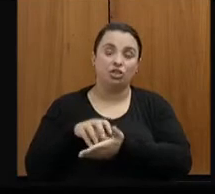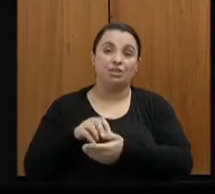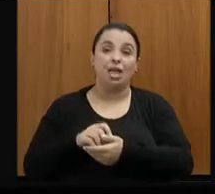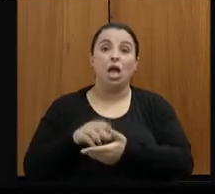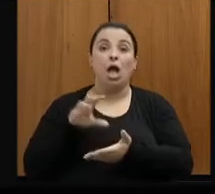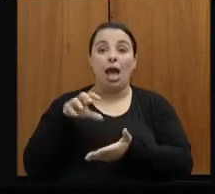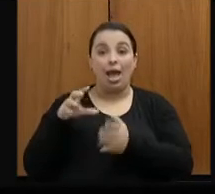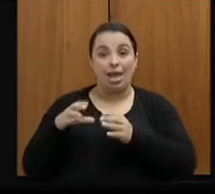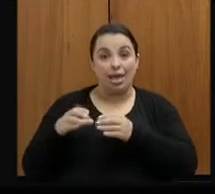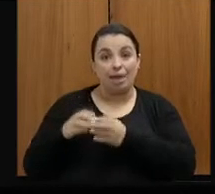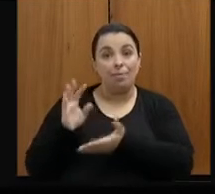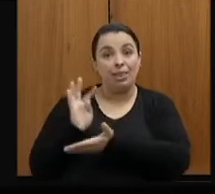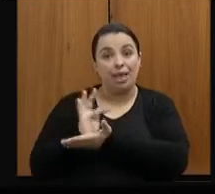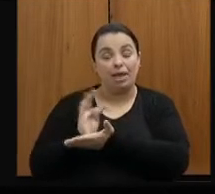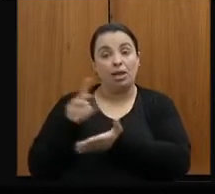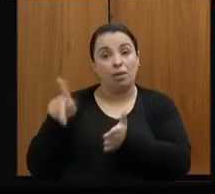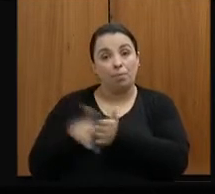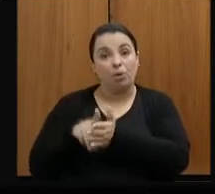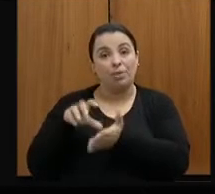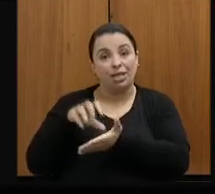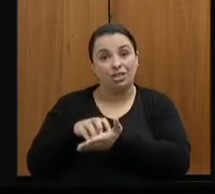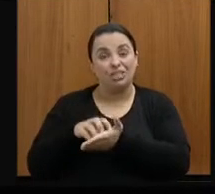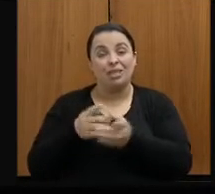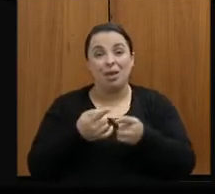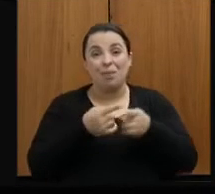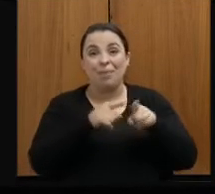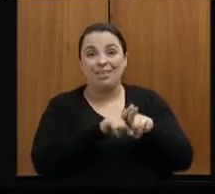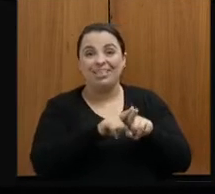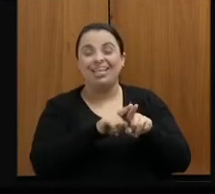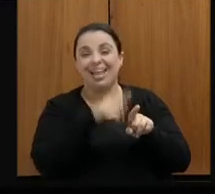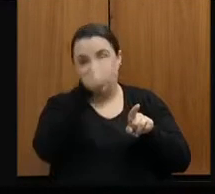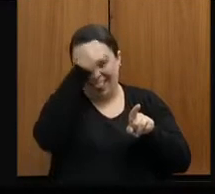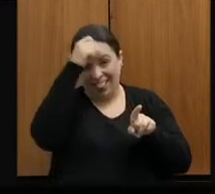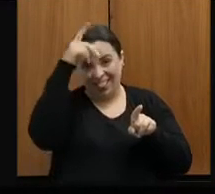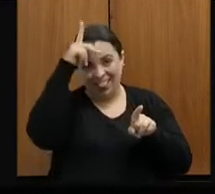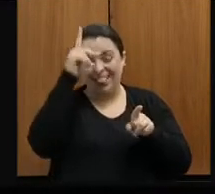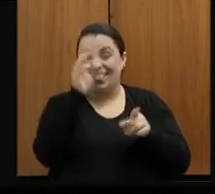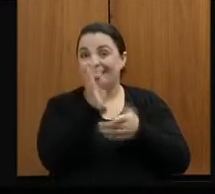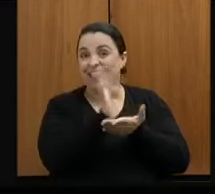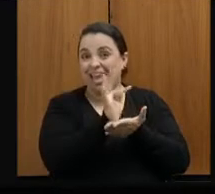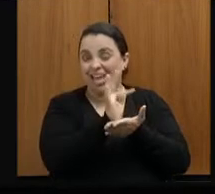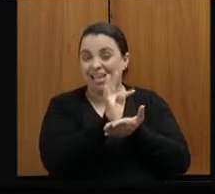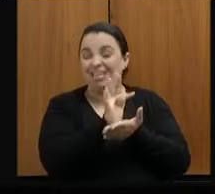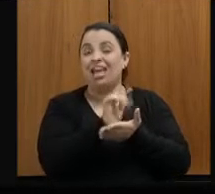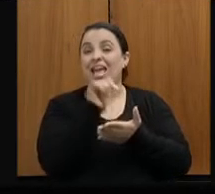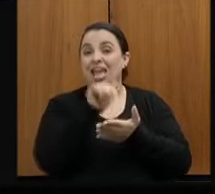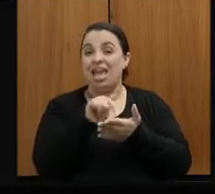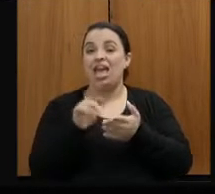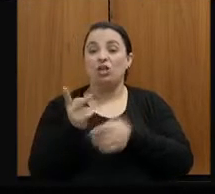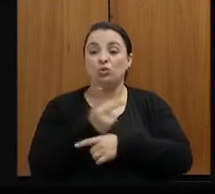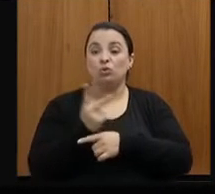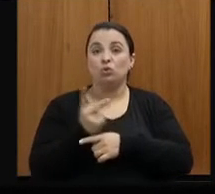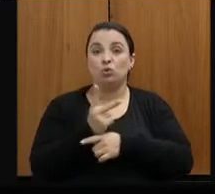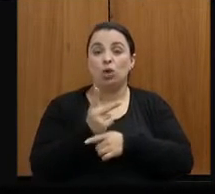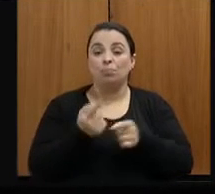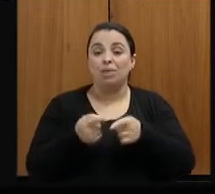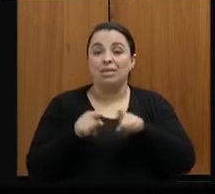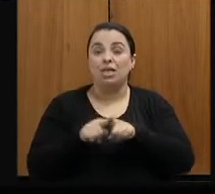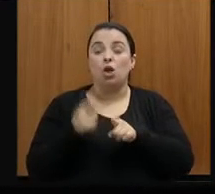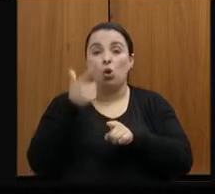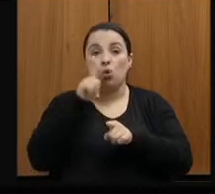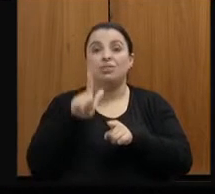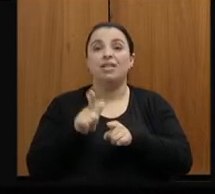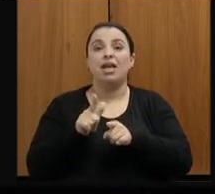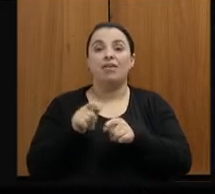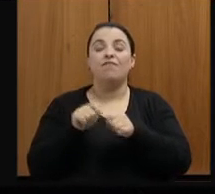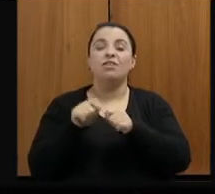parceria com a equipe técnica dos municípios, realiza o trabalho. Diferente do anterior, onde a gente terceiriza a execução do